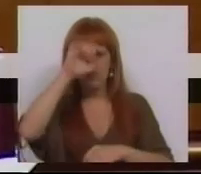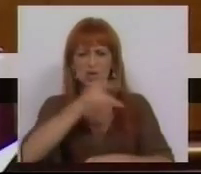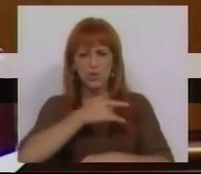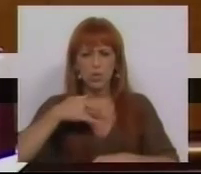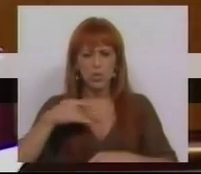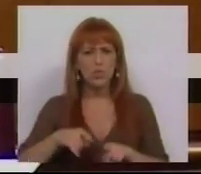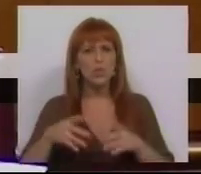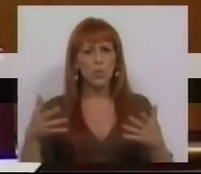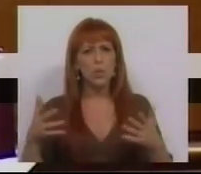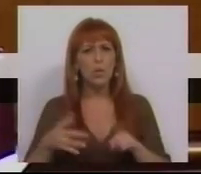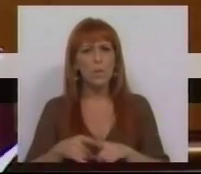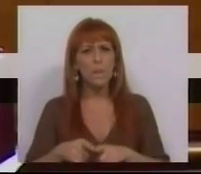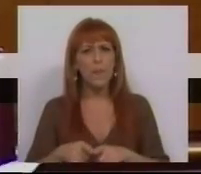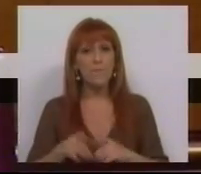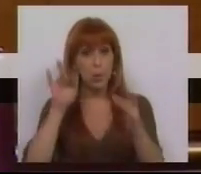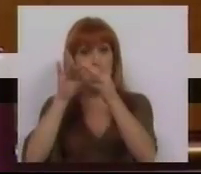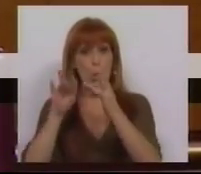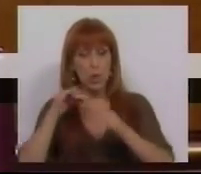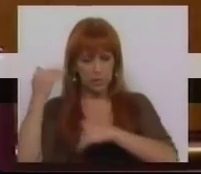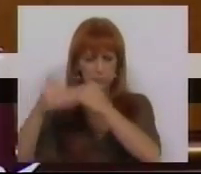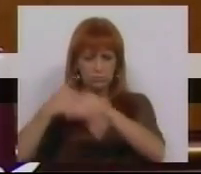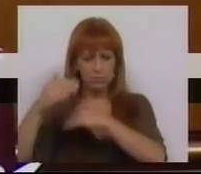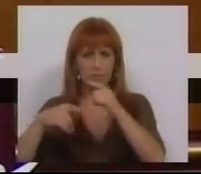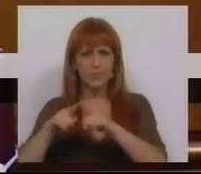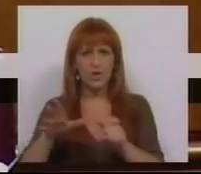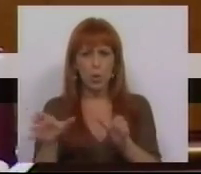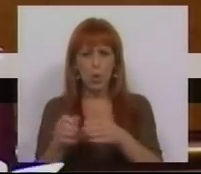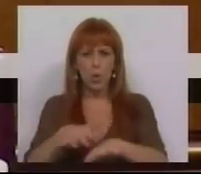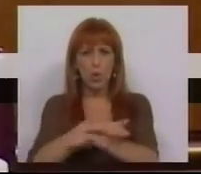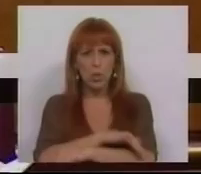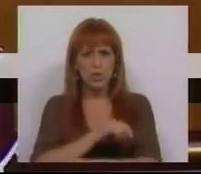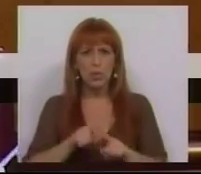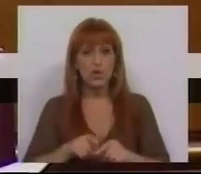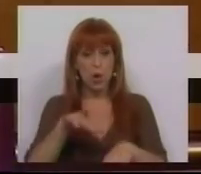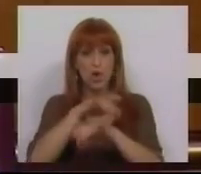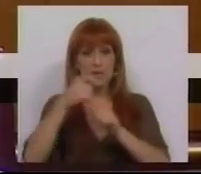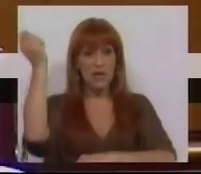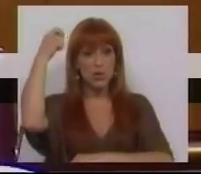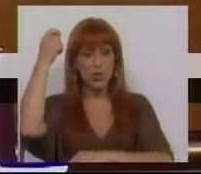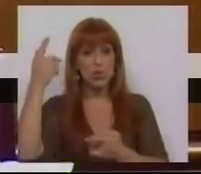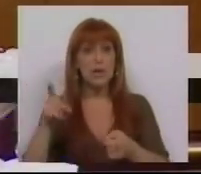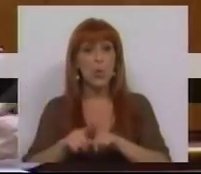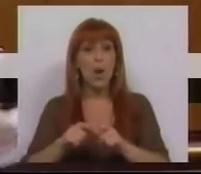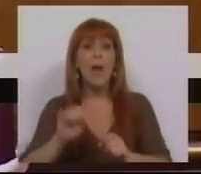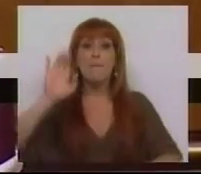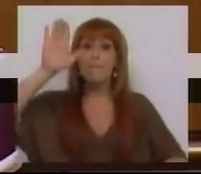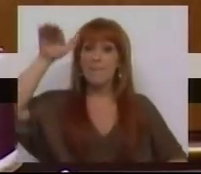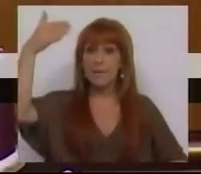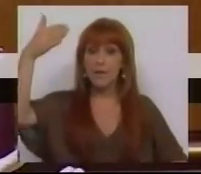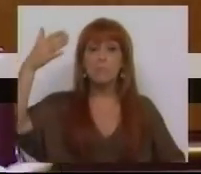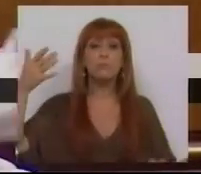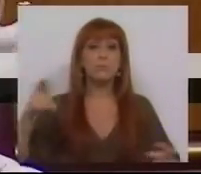da Saúde o contacto a decorrer com o Conselho de Administração do Hospital de São João para, em primeiro